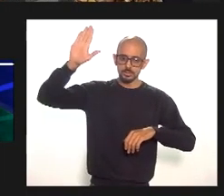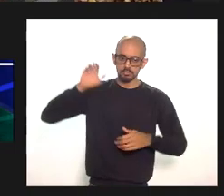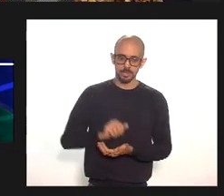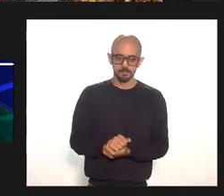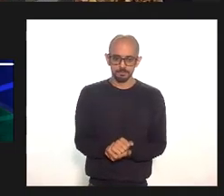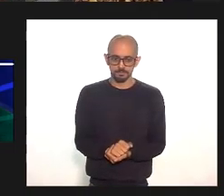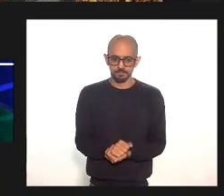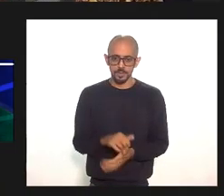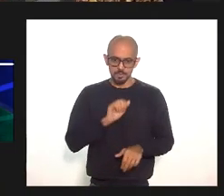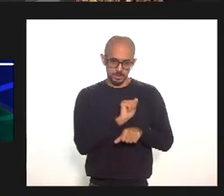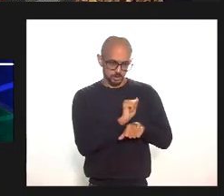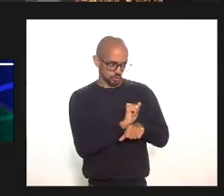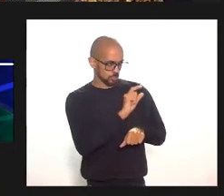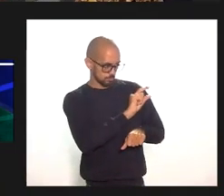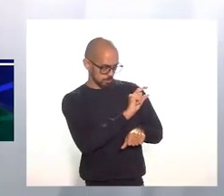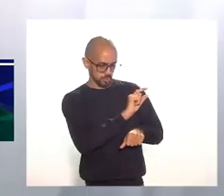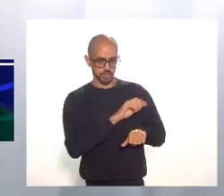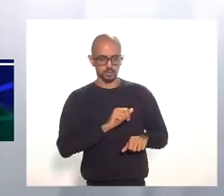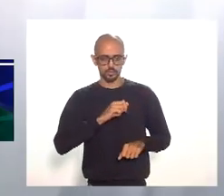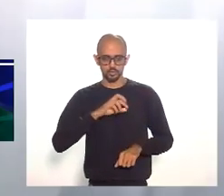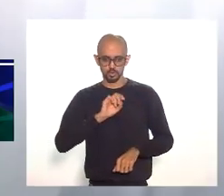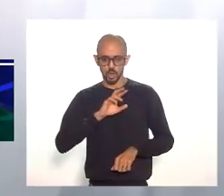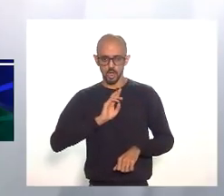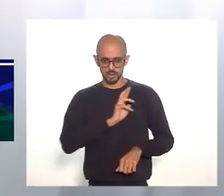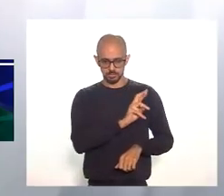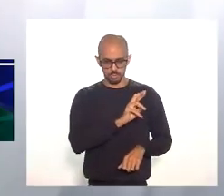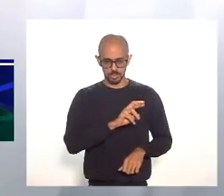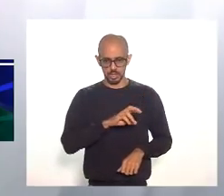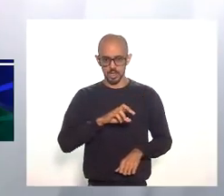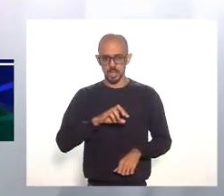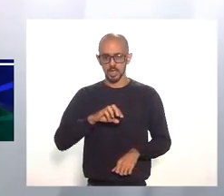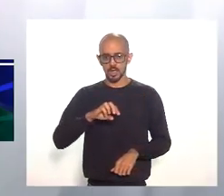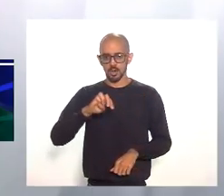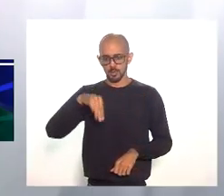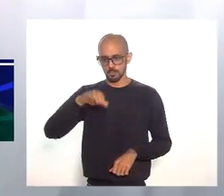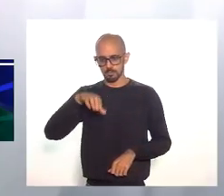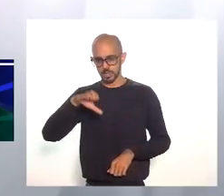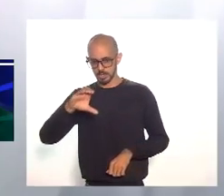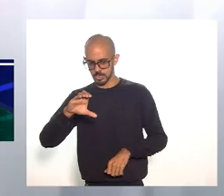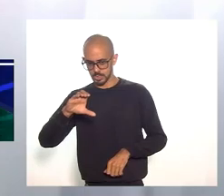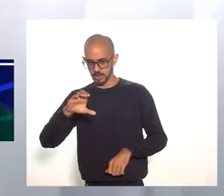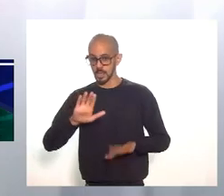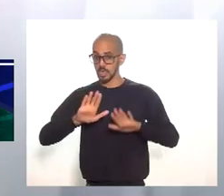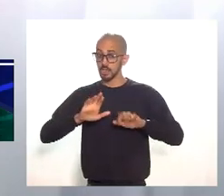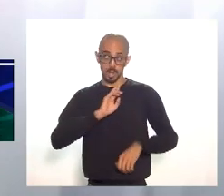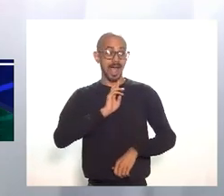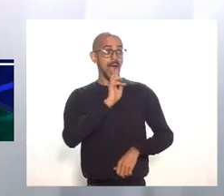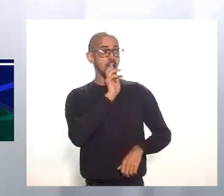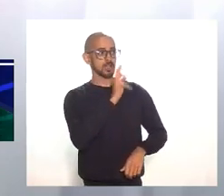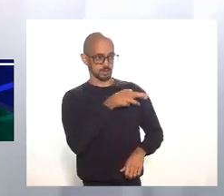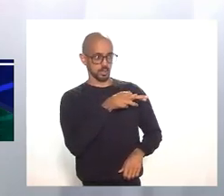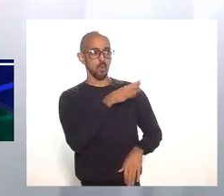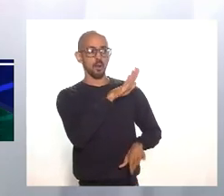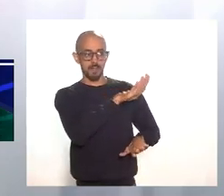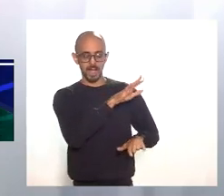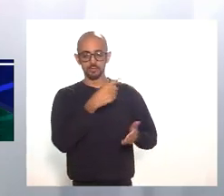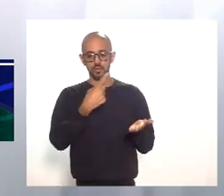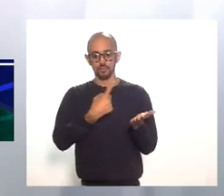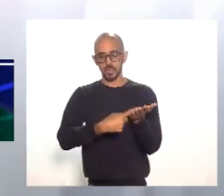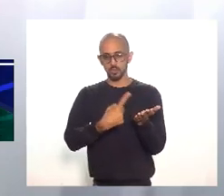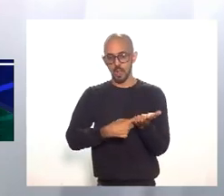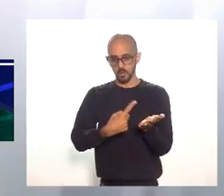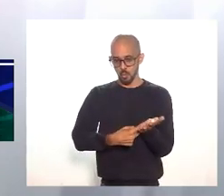só vou dar uma resposta ao deputado Carlos Mink. O deputado Carlos Mink tem toda a razão, porém, foi feito um acordo na última sessão